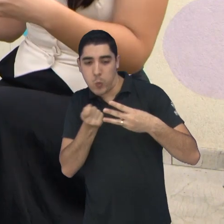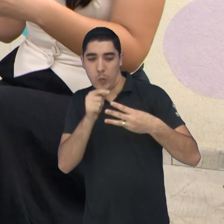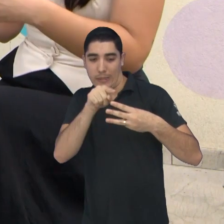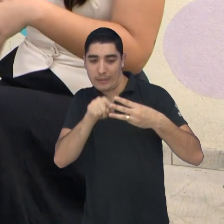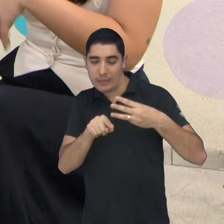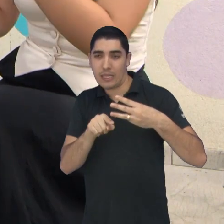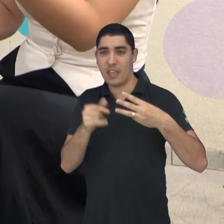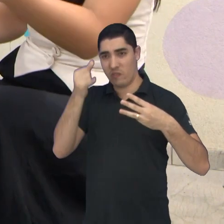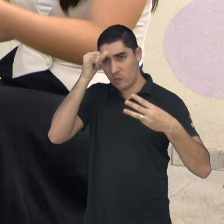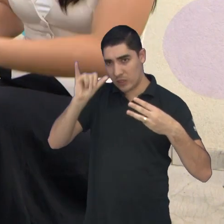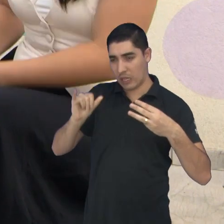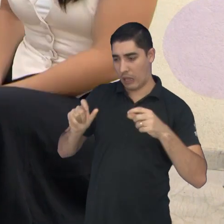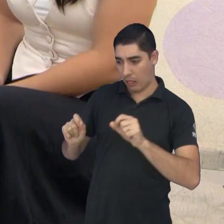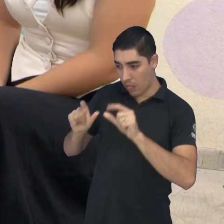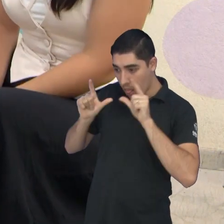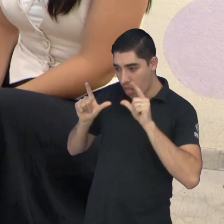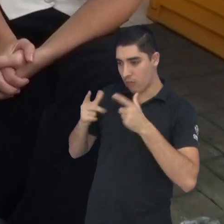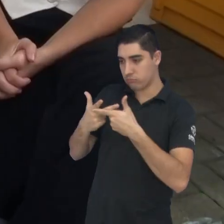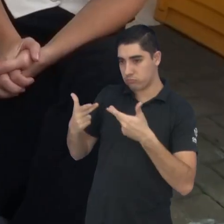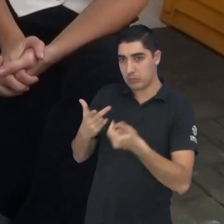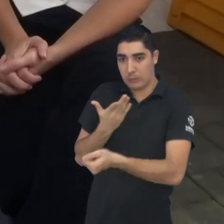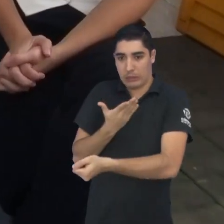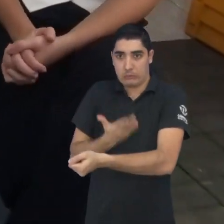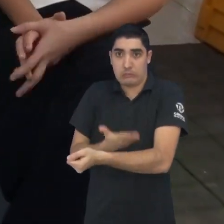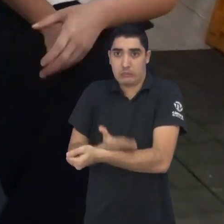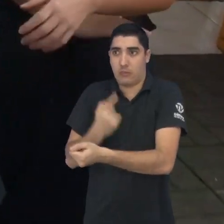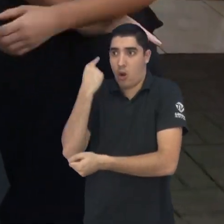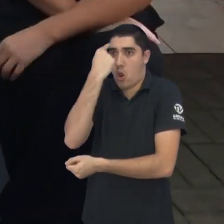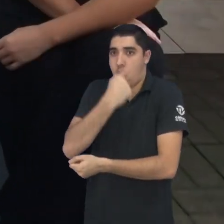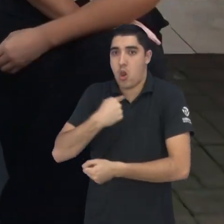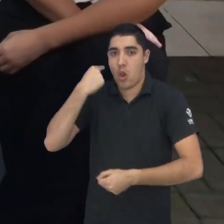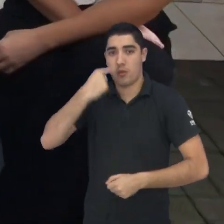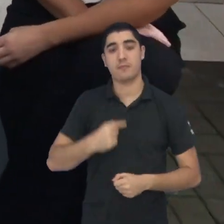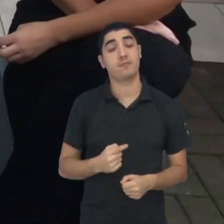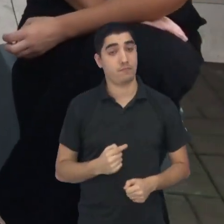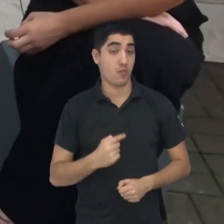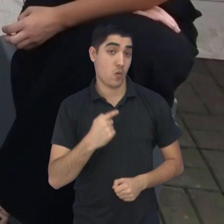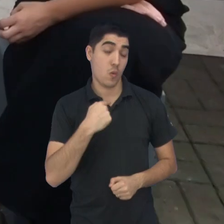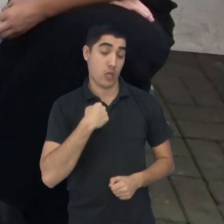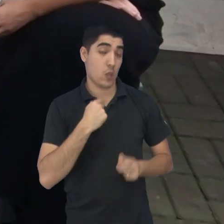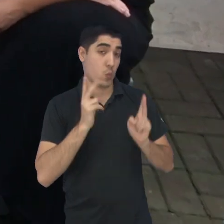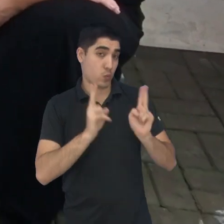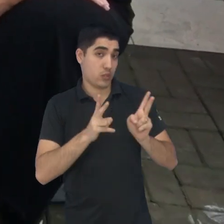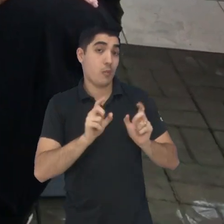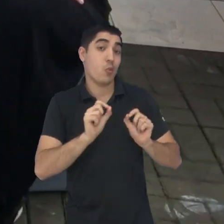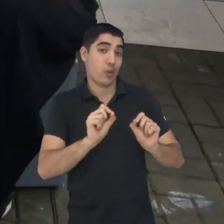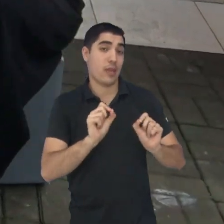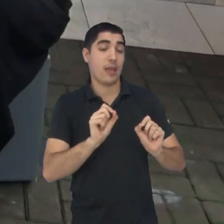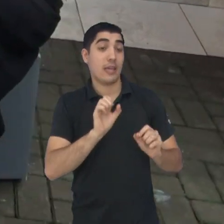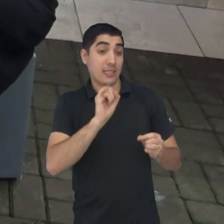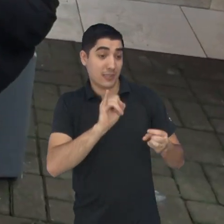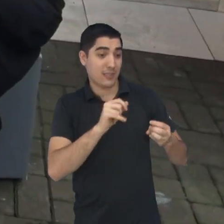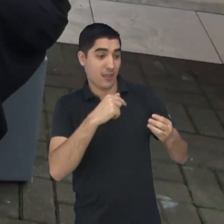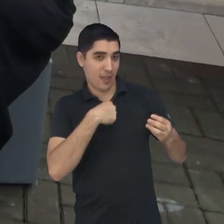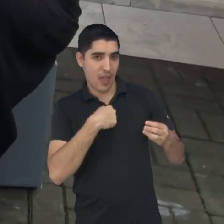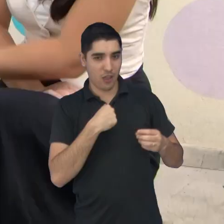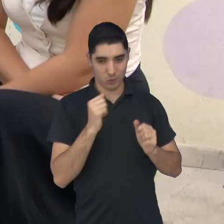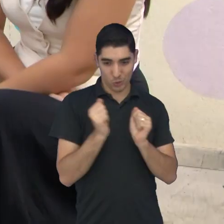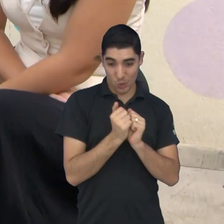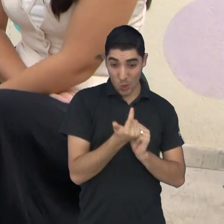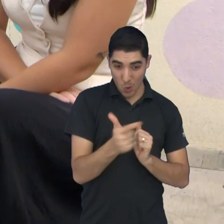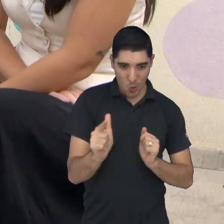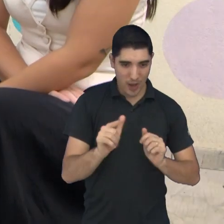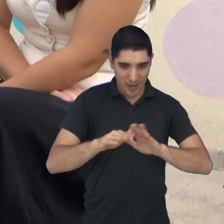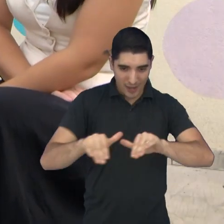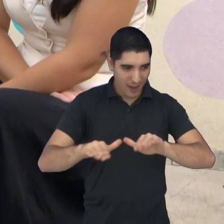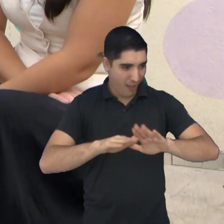tempo de telas para que ele não seja excessivo? Olha, eu costumo dizer assim, né? Quanto mais convívio com outras crianças, melhor. É